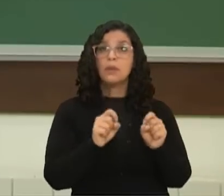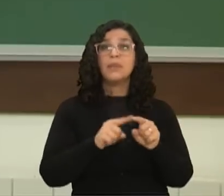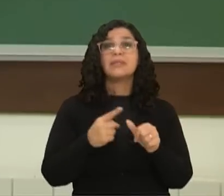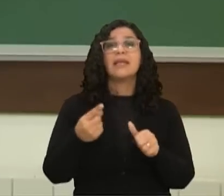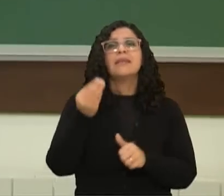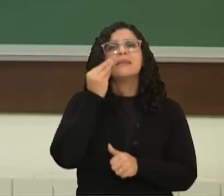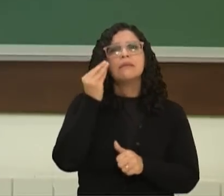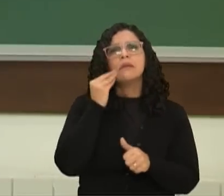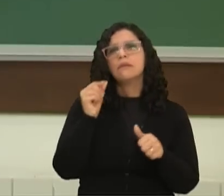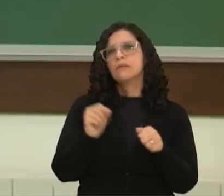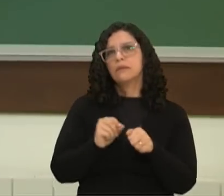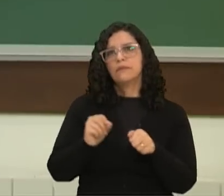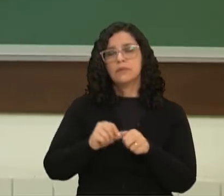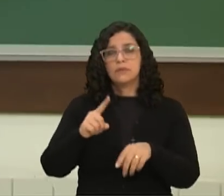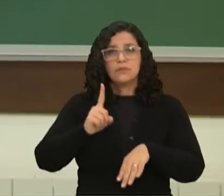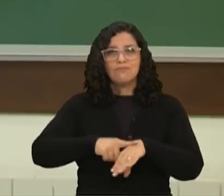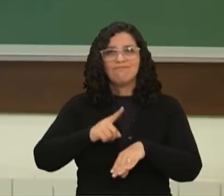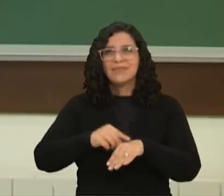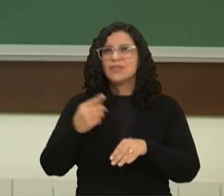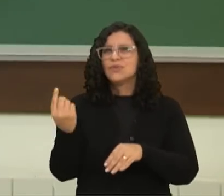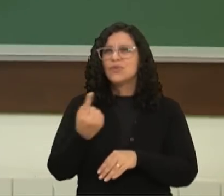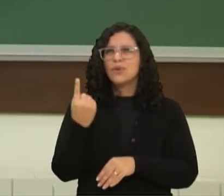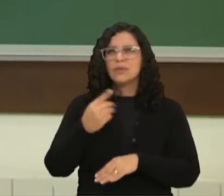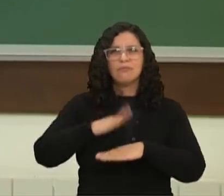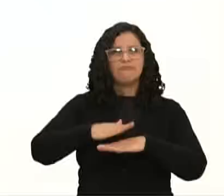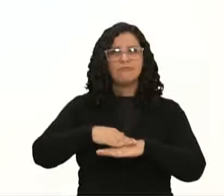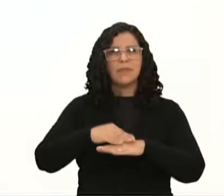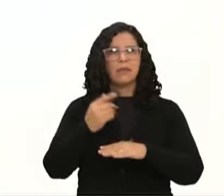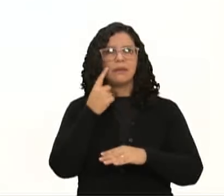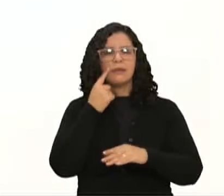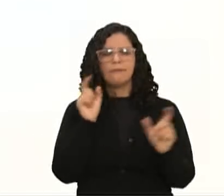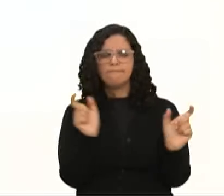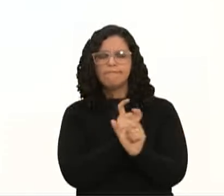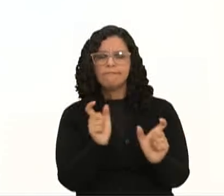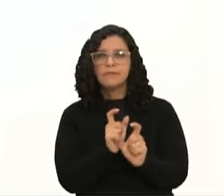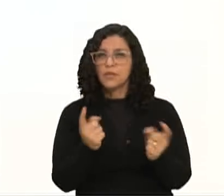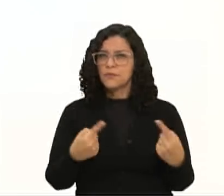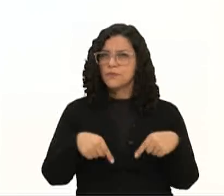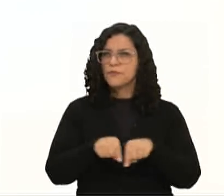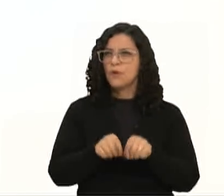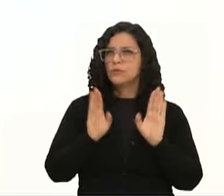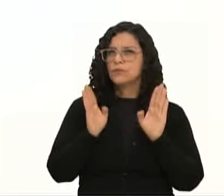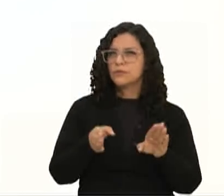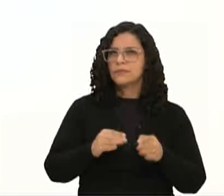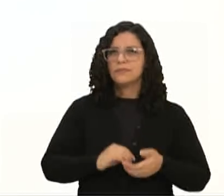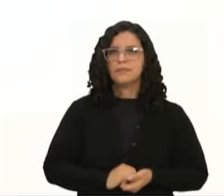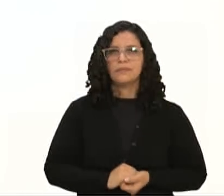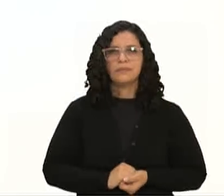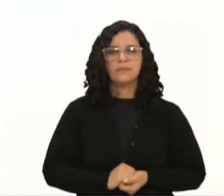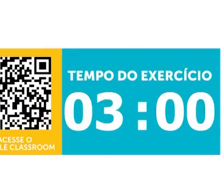tentem fazer indo mais ou menos pela dedução, ok? Já já nós conferimos.